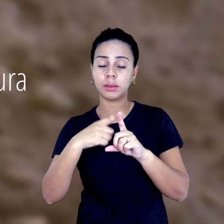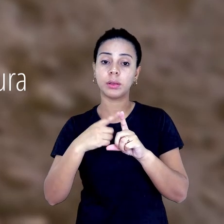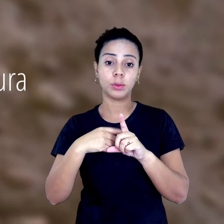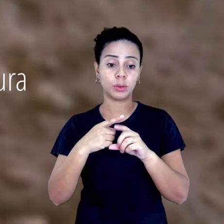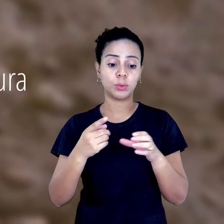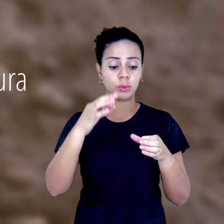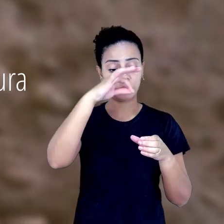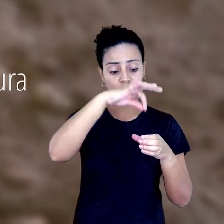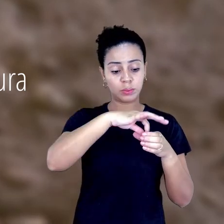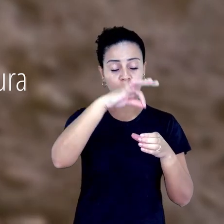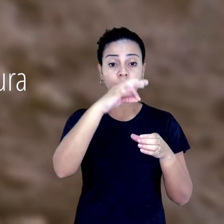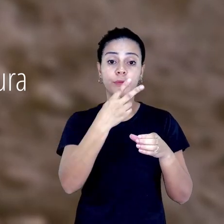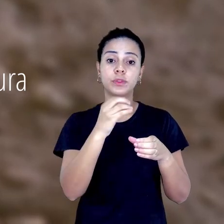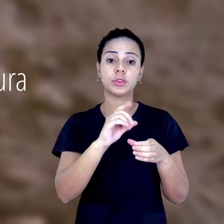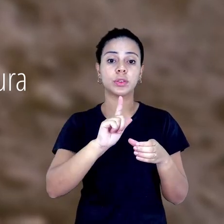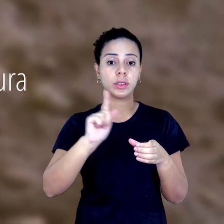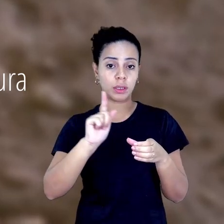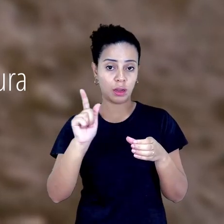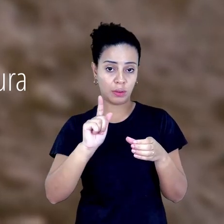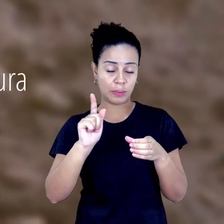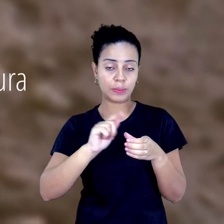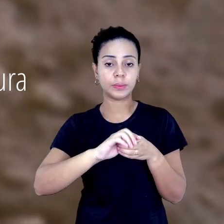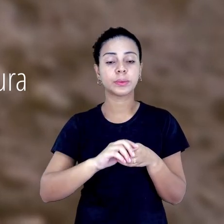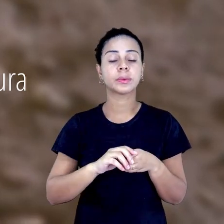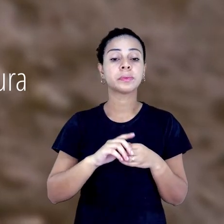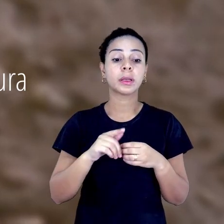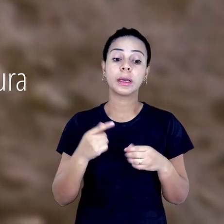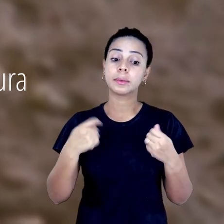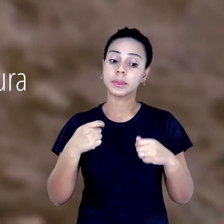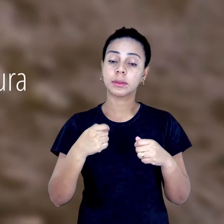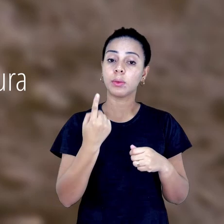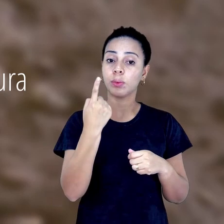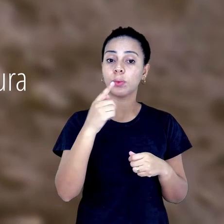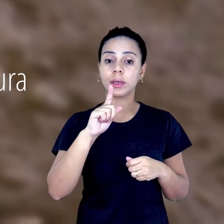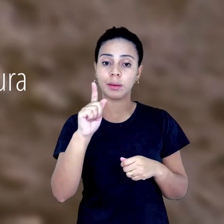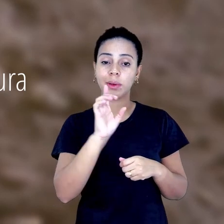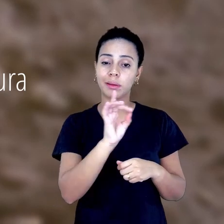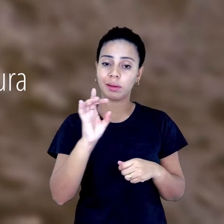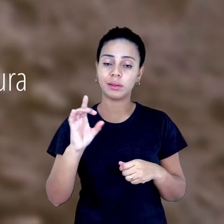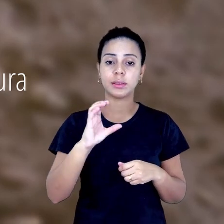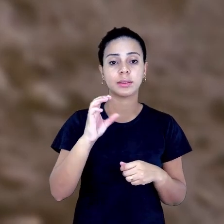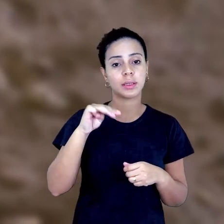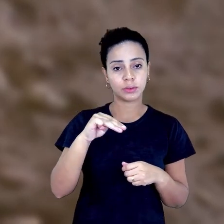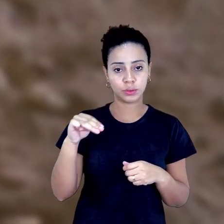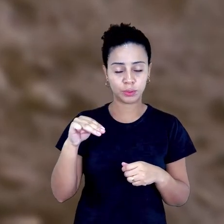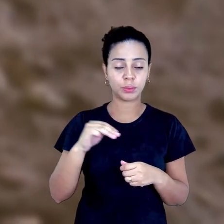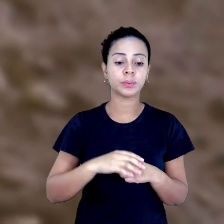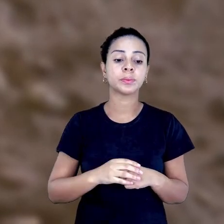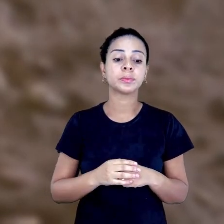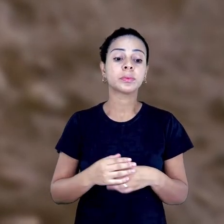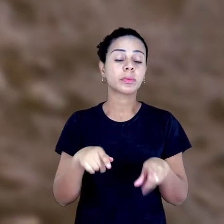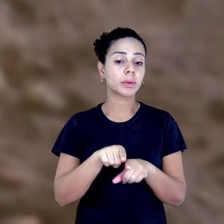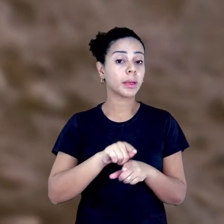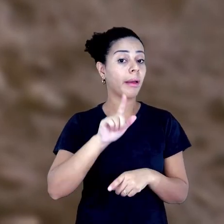de calibração do densímetro 20 graus Celsius, utilizando o valor de 1 grama por centímetro cúbico. L